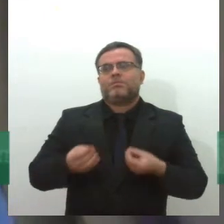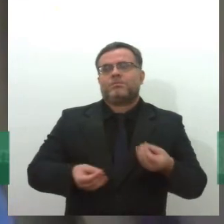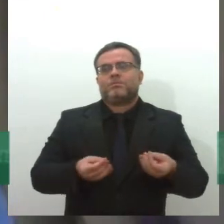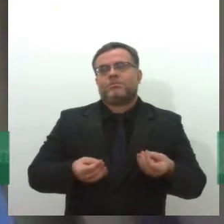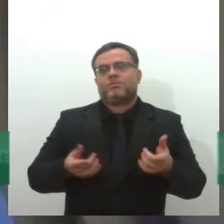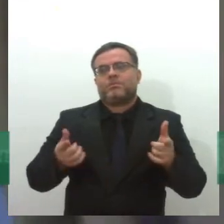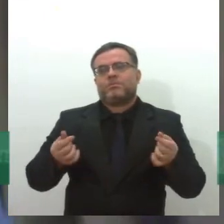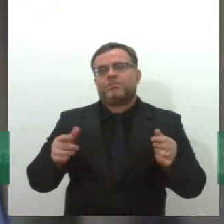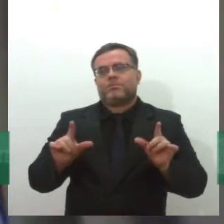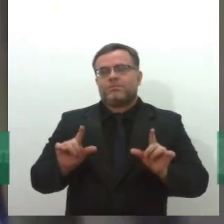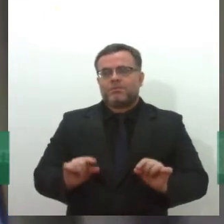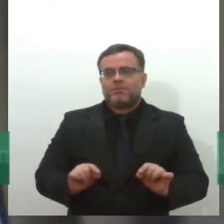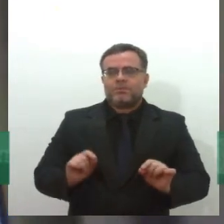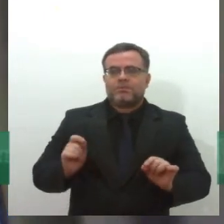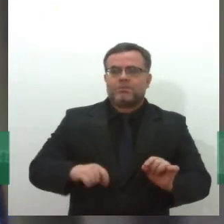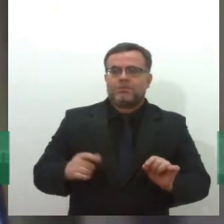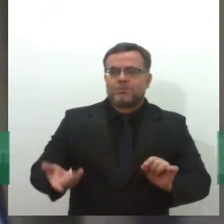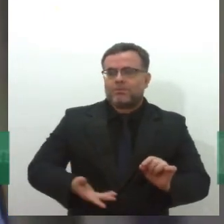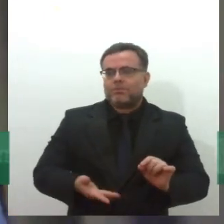reduz o preço na bomba. Hoje em dia,